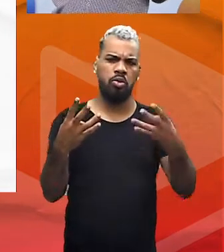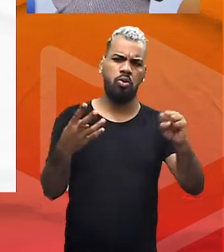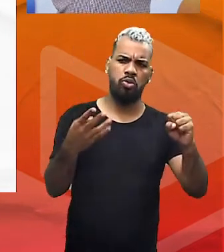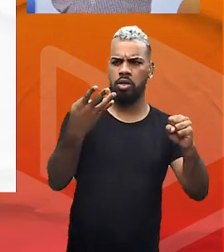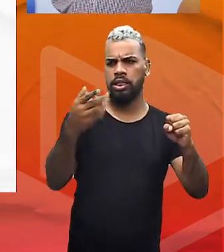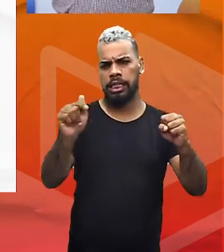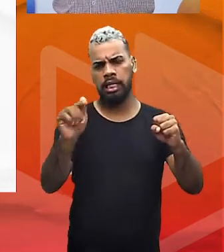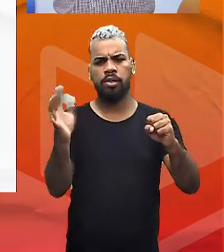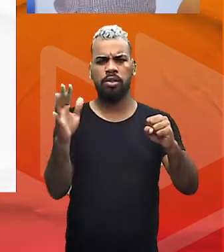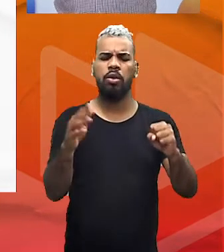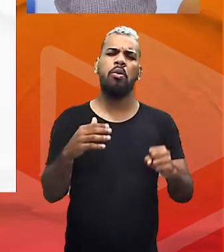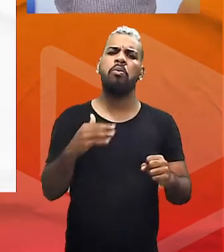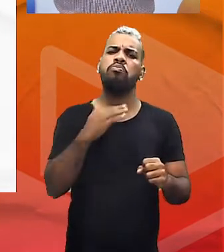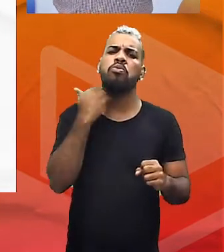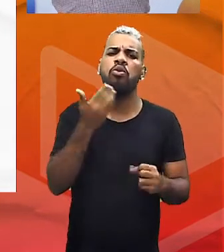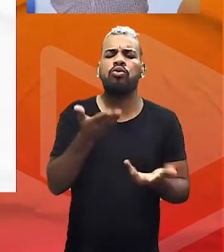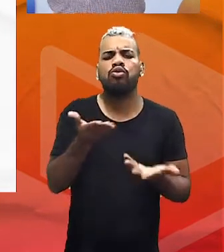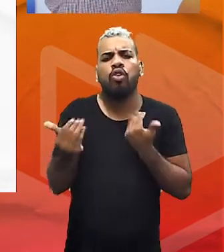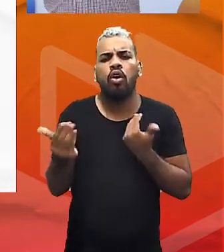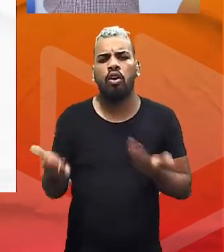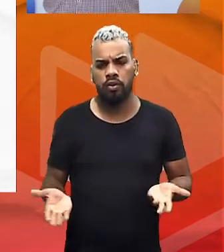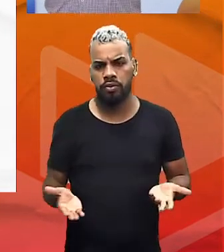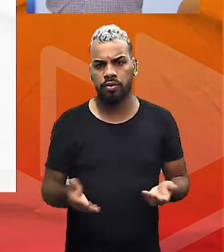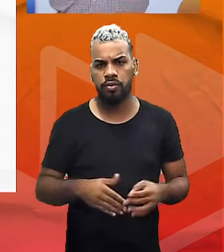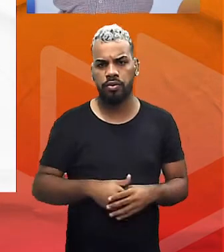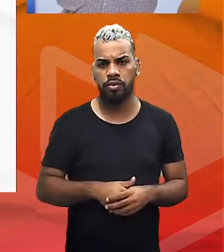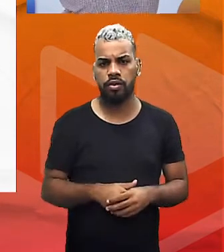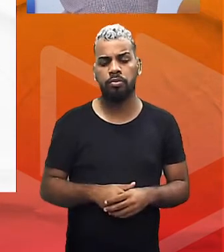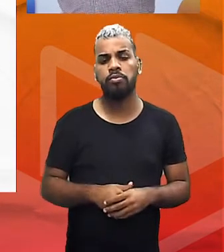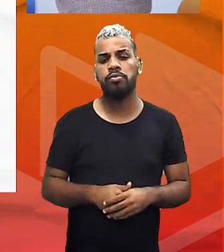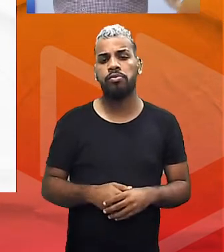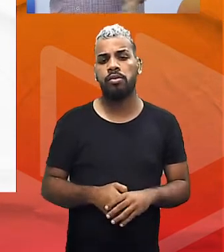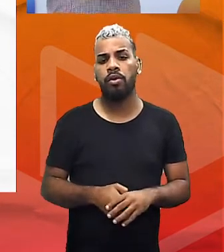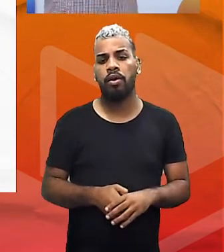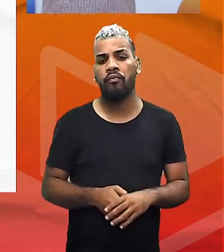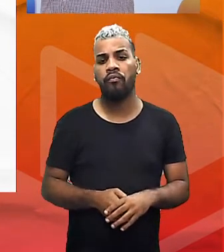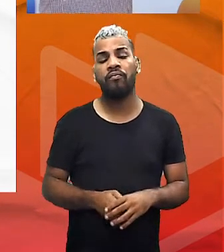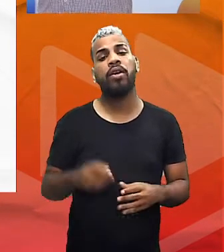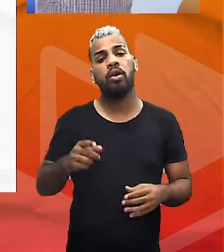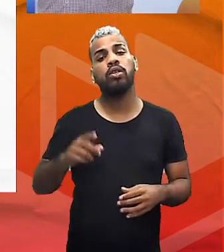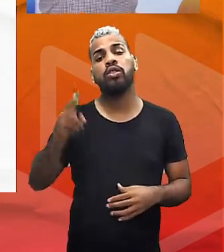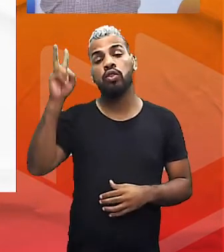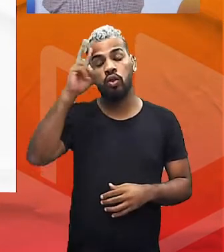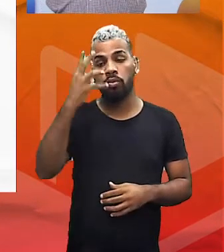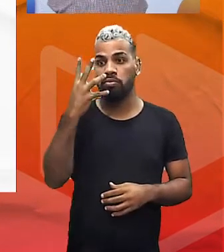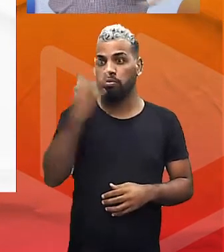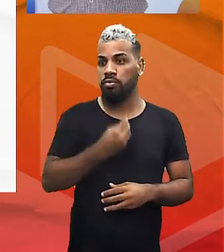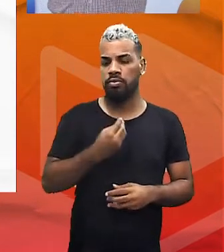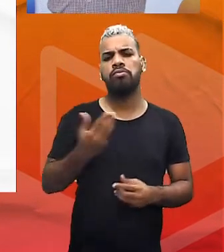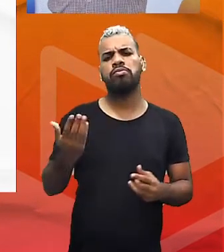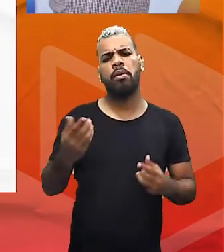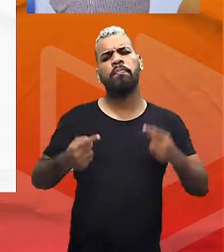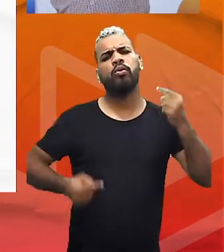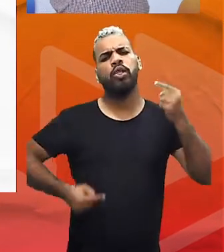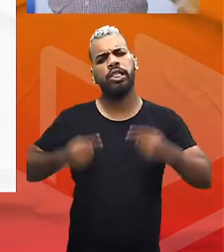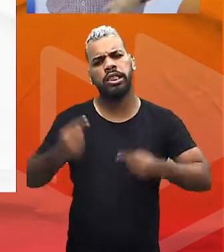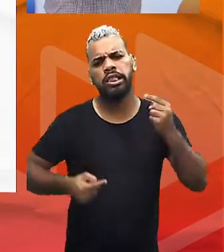anos, morreu muito jovem, né? Mas tem uma história fantástica, né?